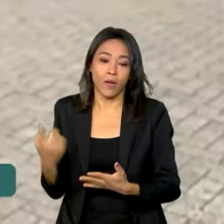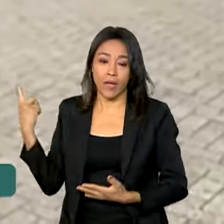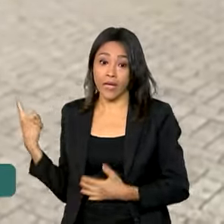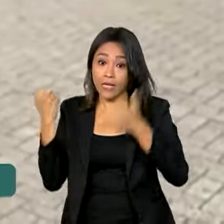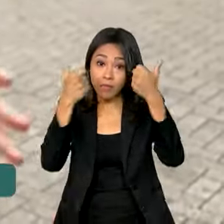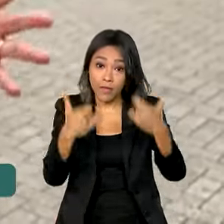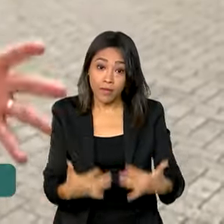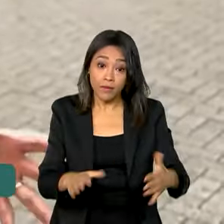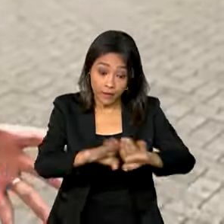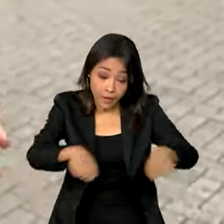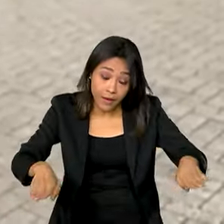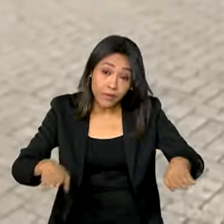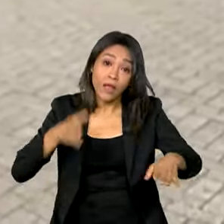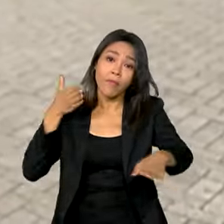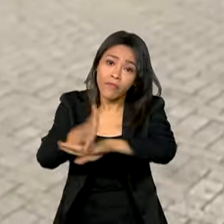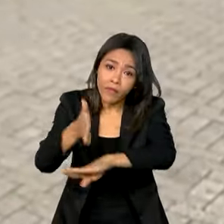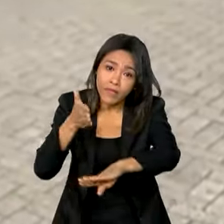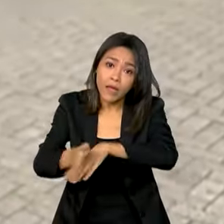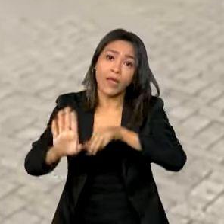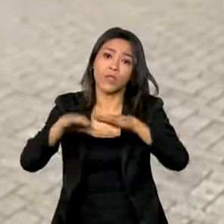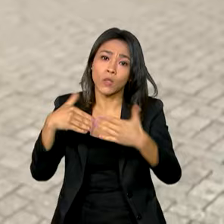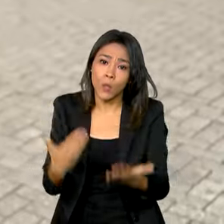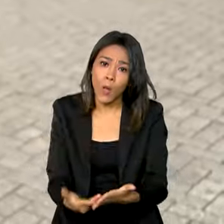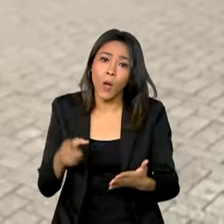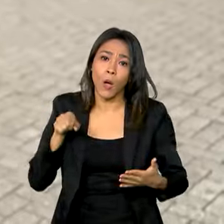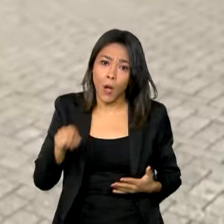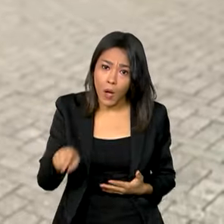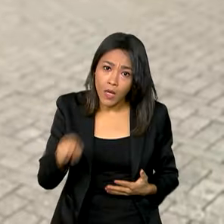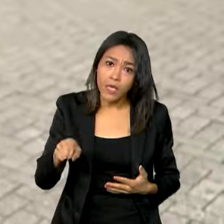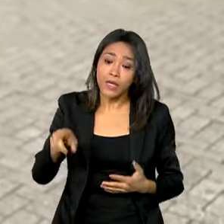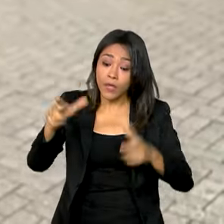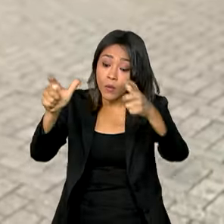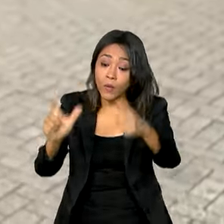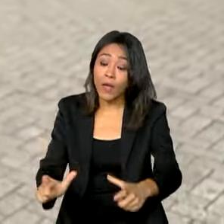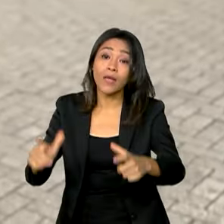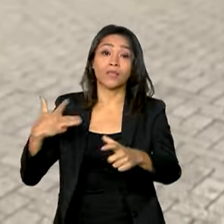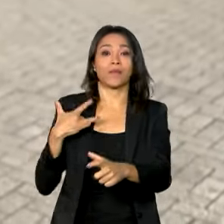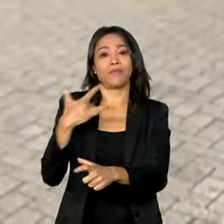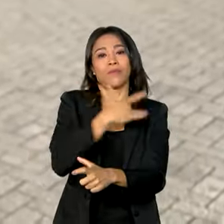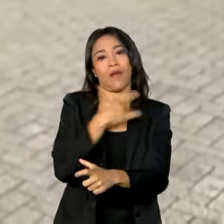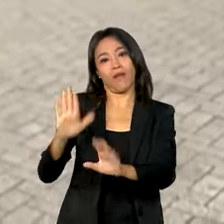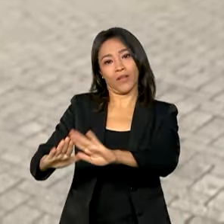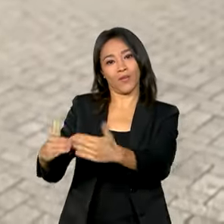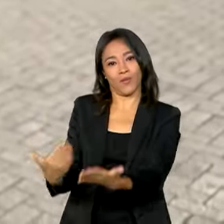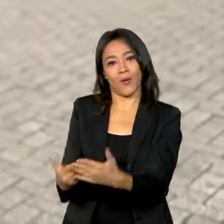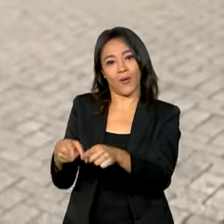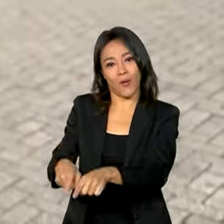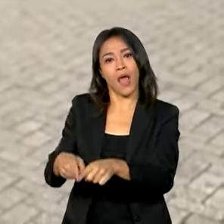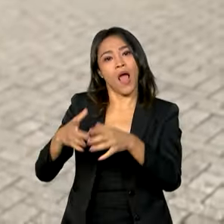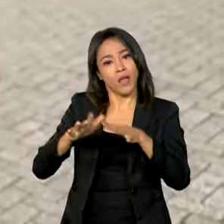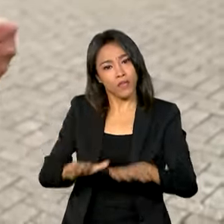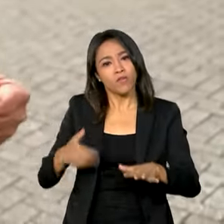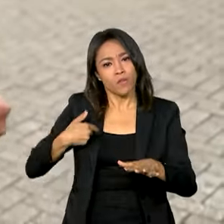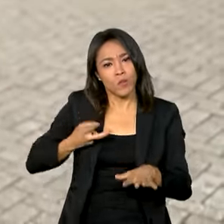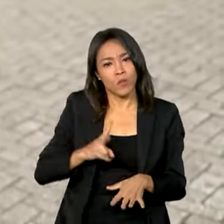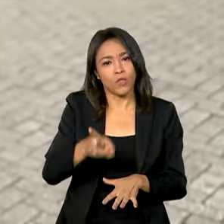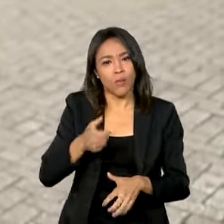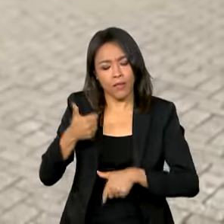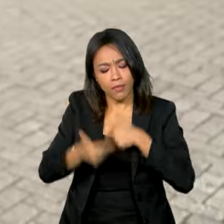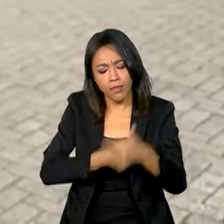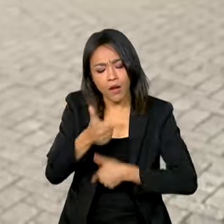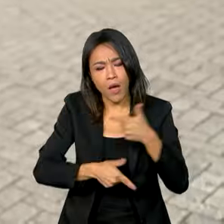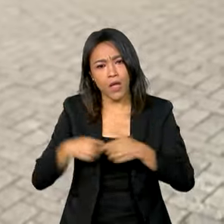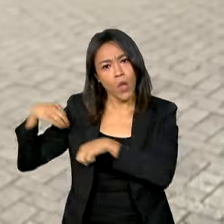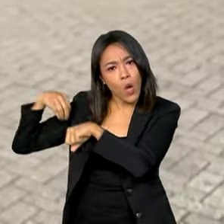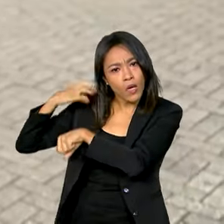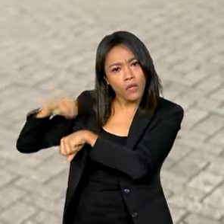para estar na escola, é para estar ali numa condição de lugar saudável. Assim, nós vamos seguir trabalhando. Aqui a orientação